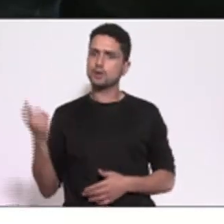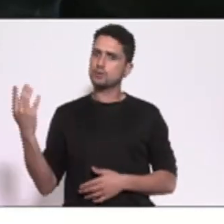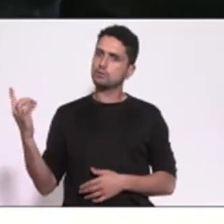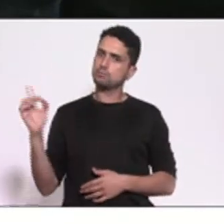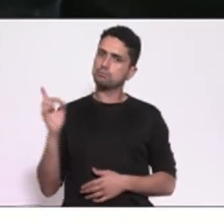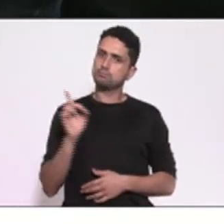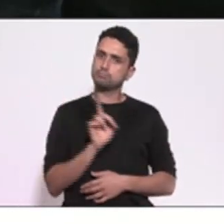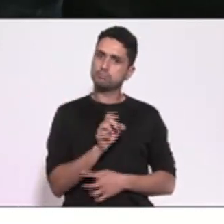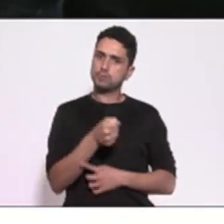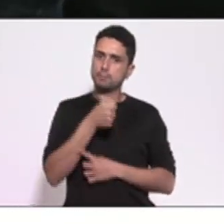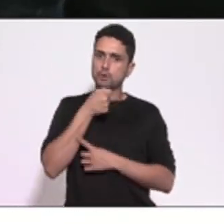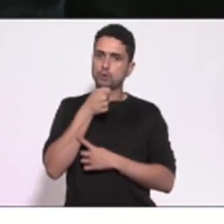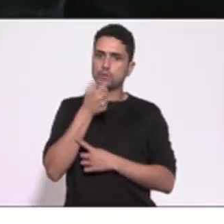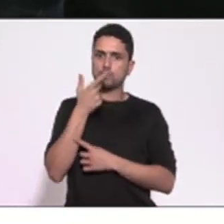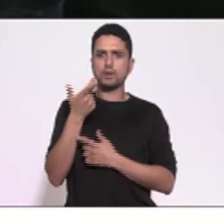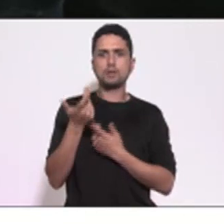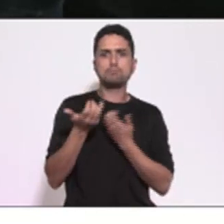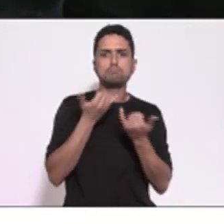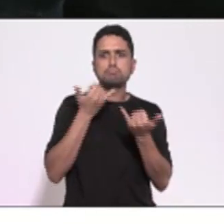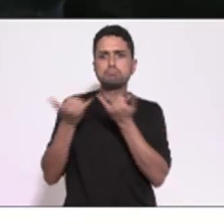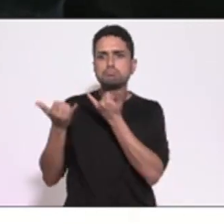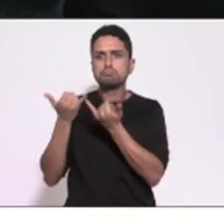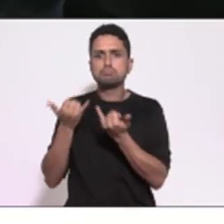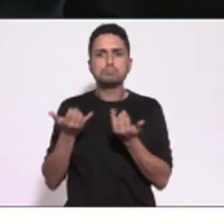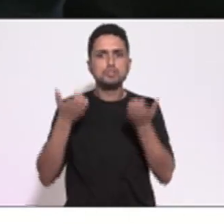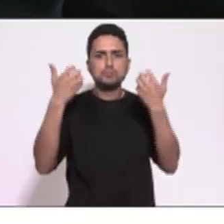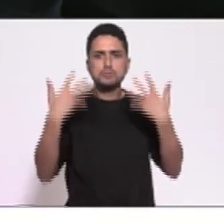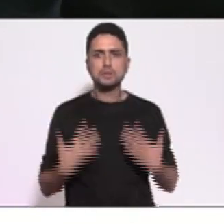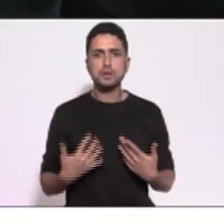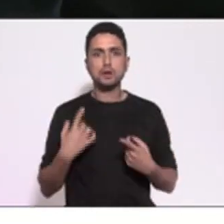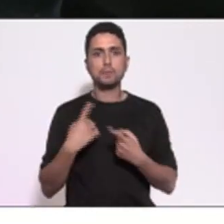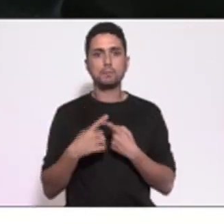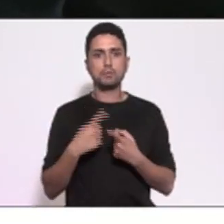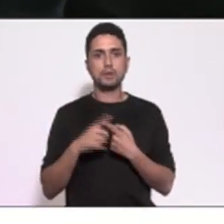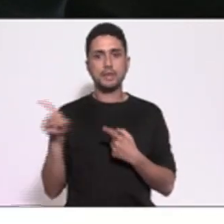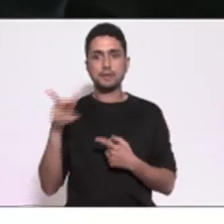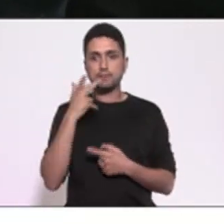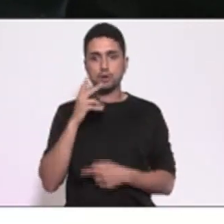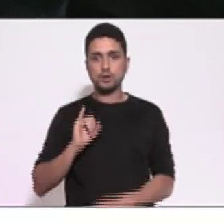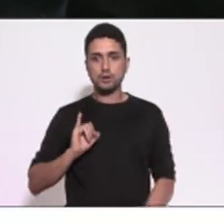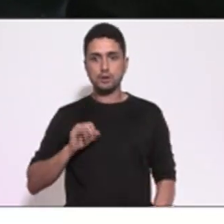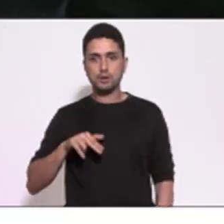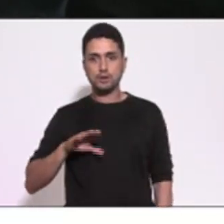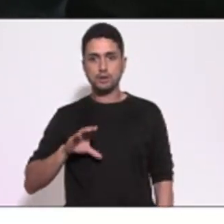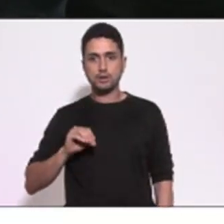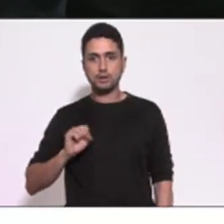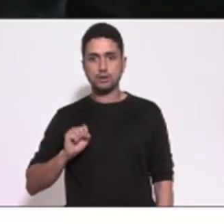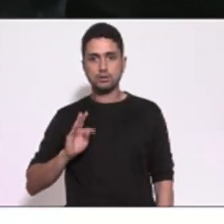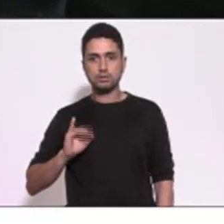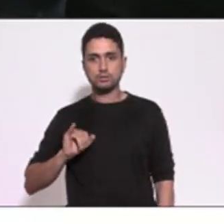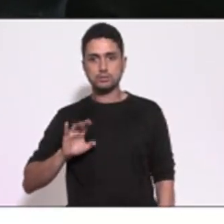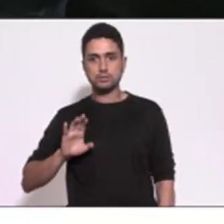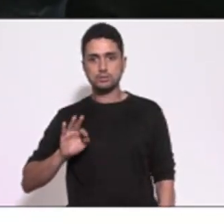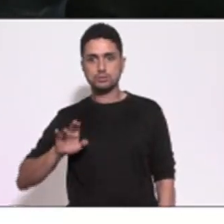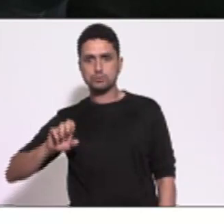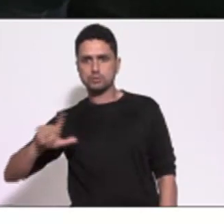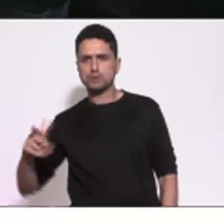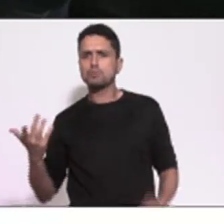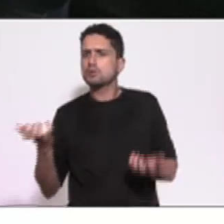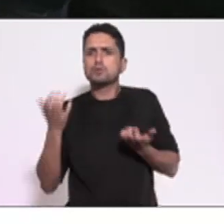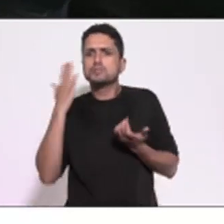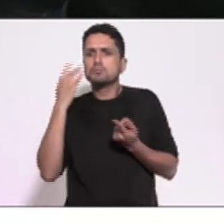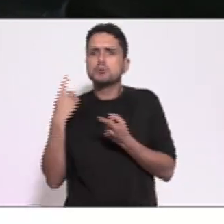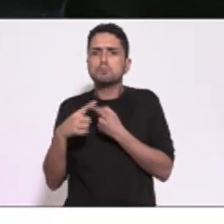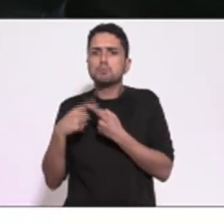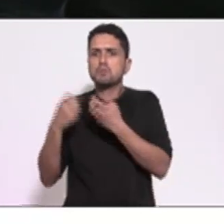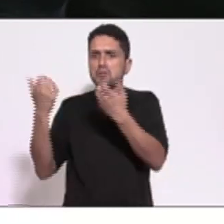seus argumentos, porque ele encarou esse projeto como inconstitucional e alegou como vício